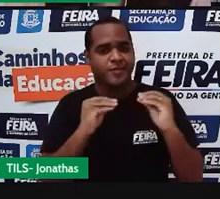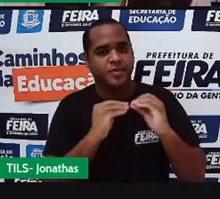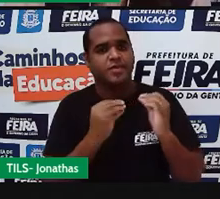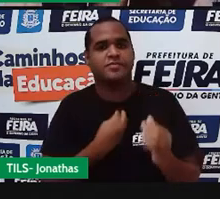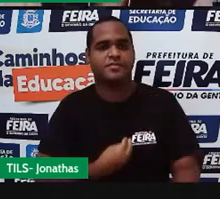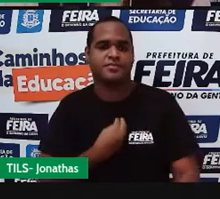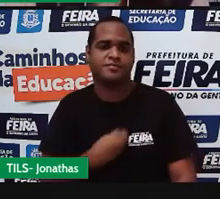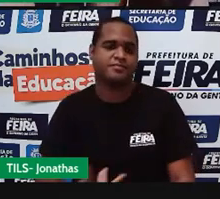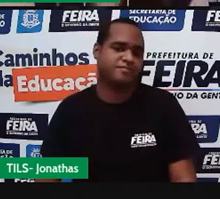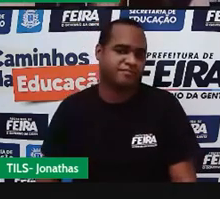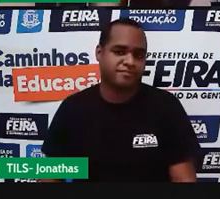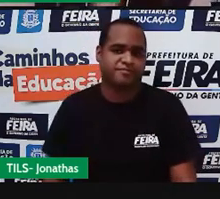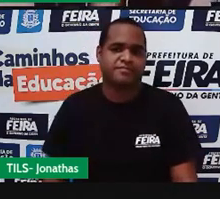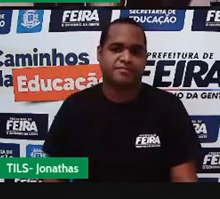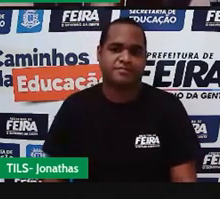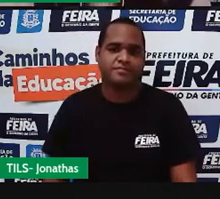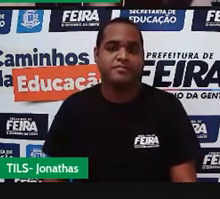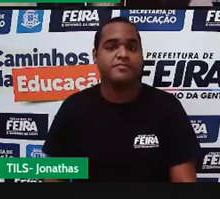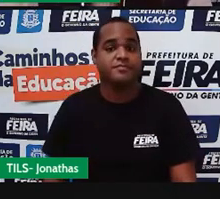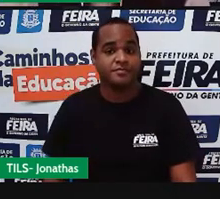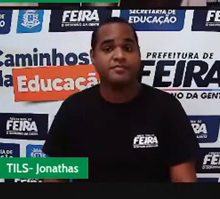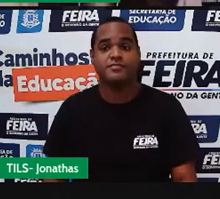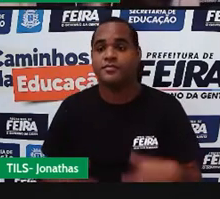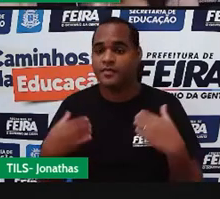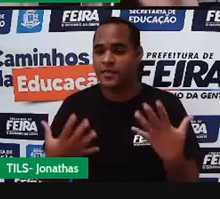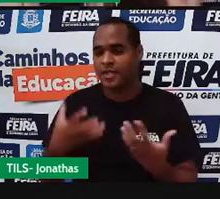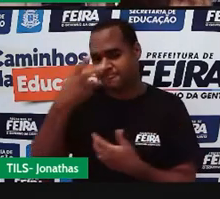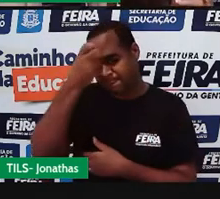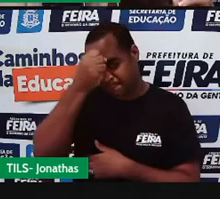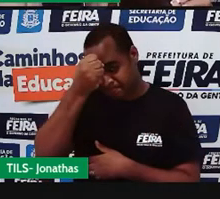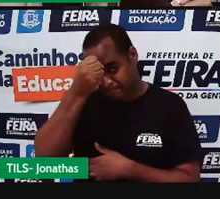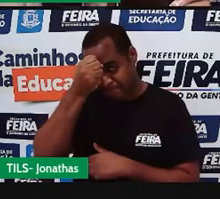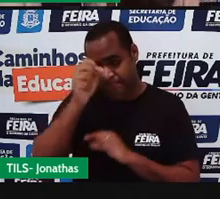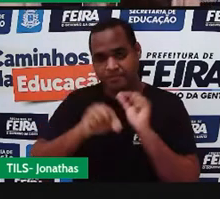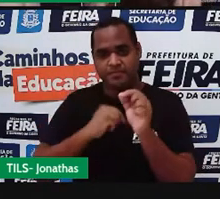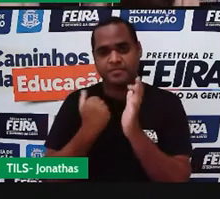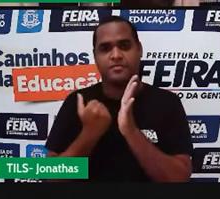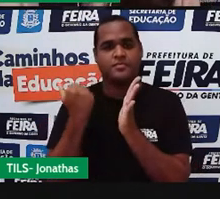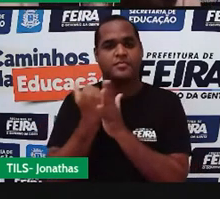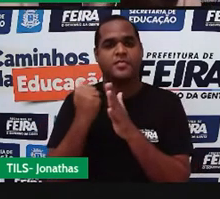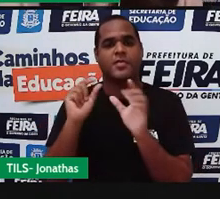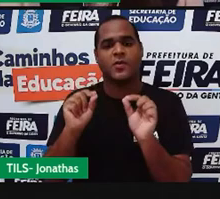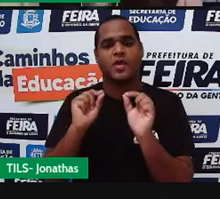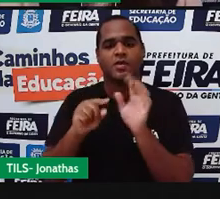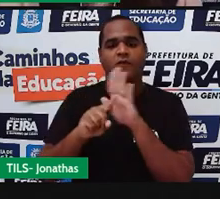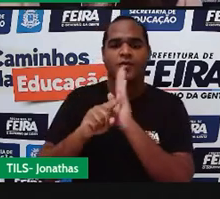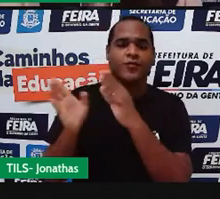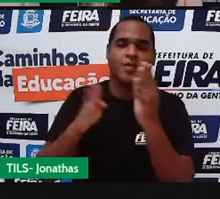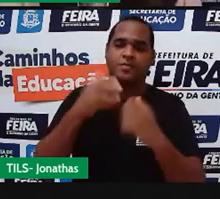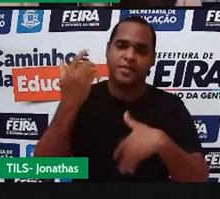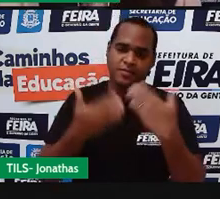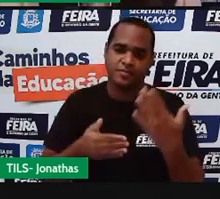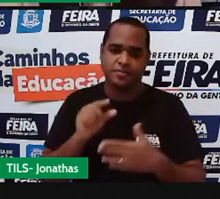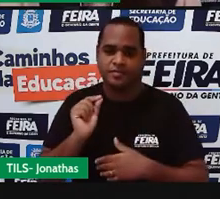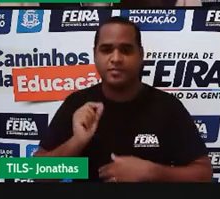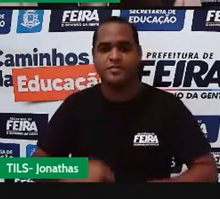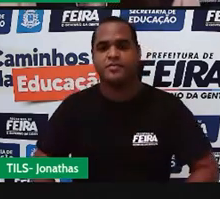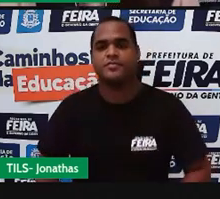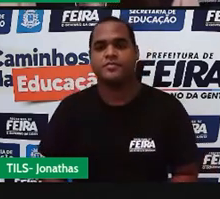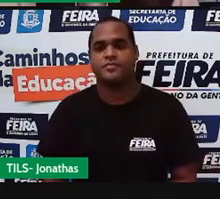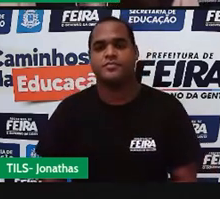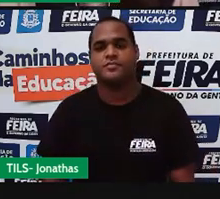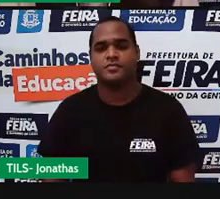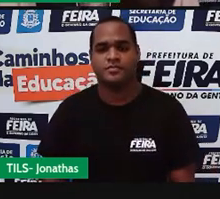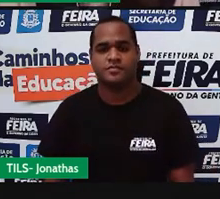na natureza a e agora para a gente aprender um pouco mais sobre isso eu trouxe Esse outro vídeo para vocês vamos lá